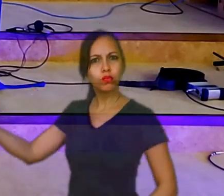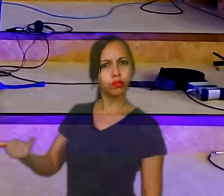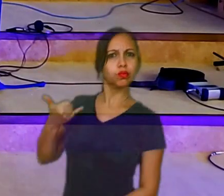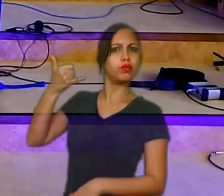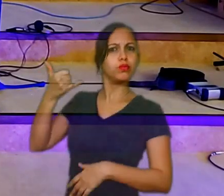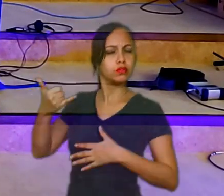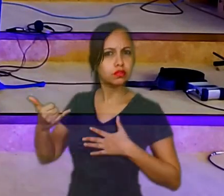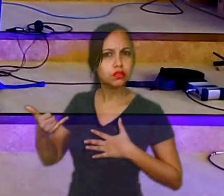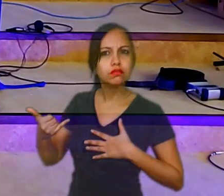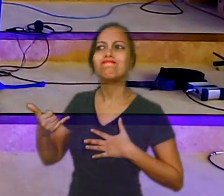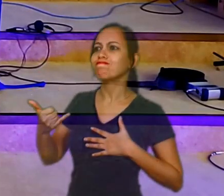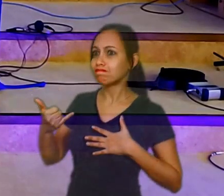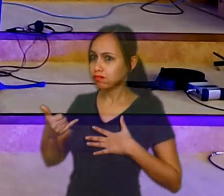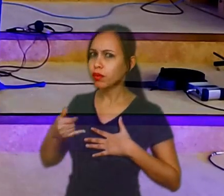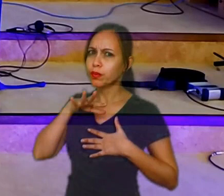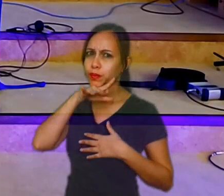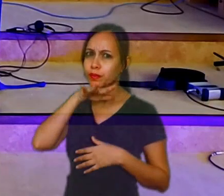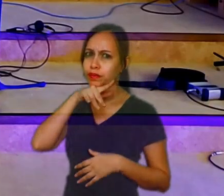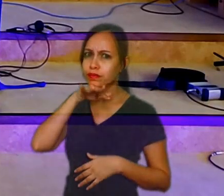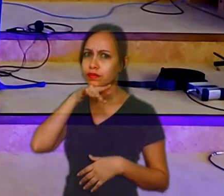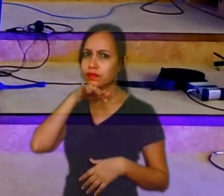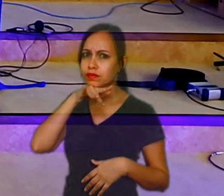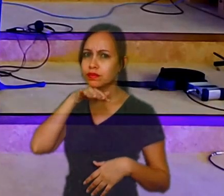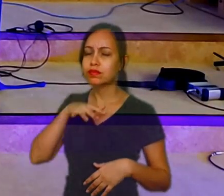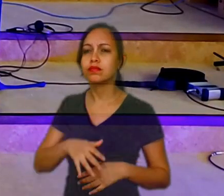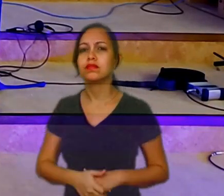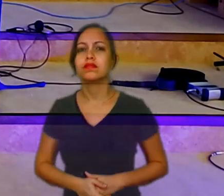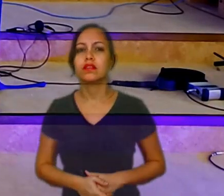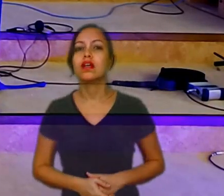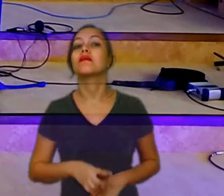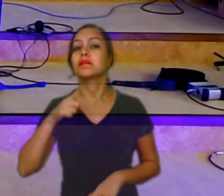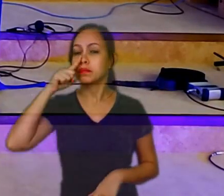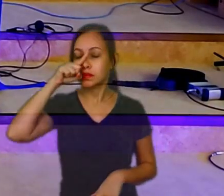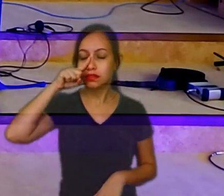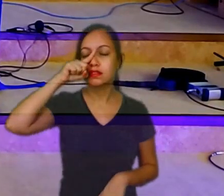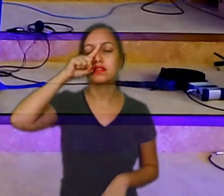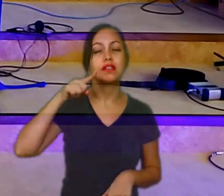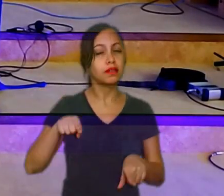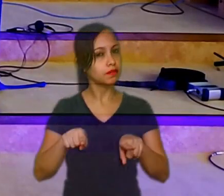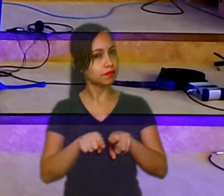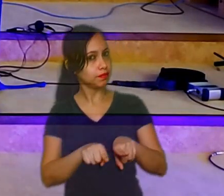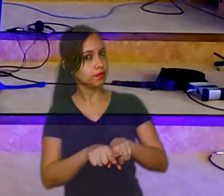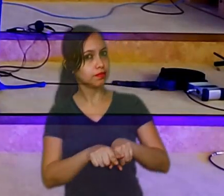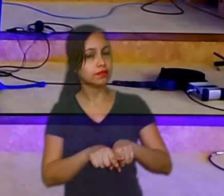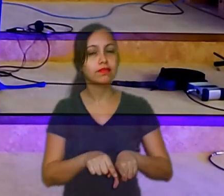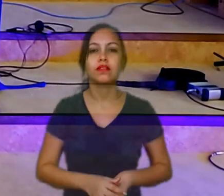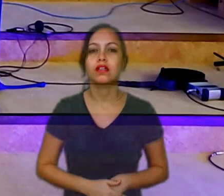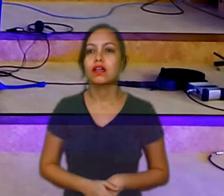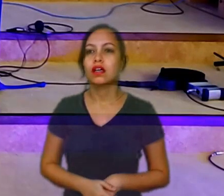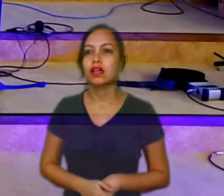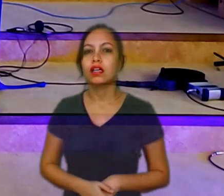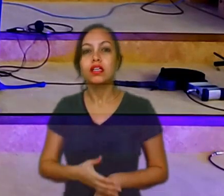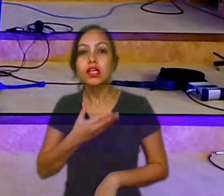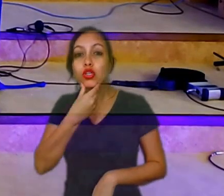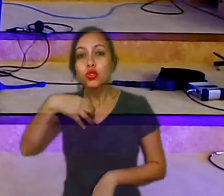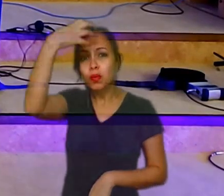notícia muito desagradável, extremamente perigosa, o qual deixou ele com